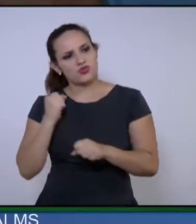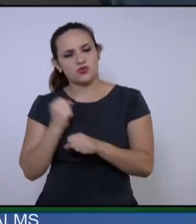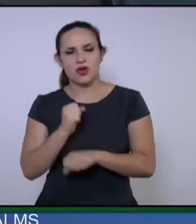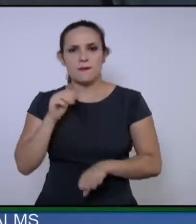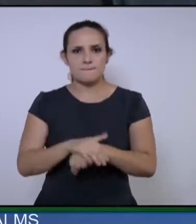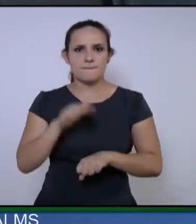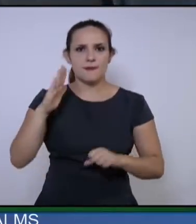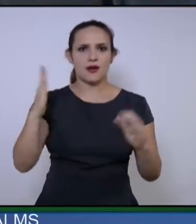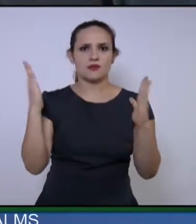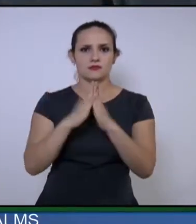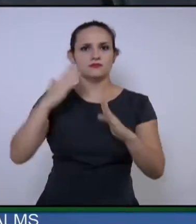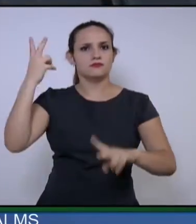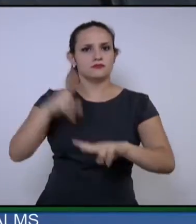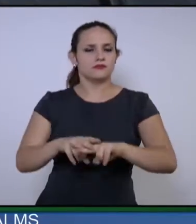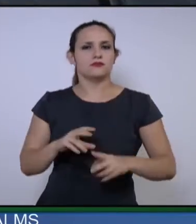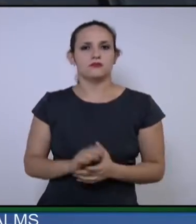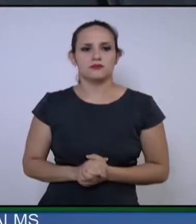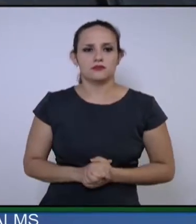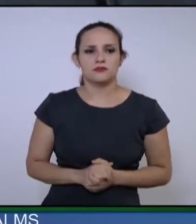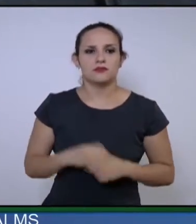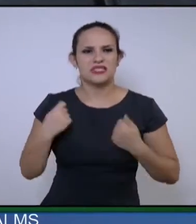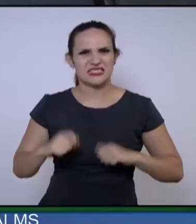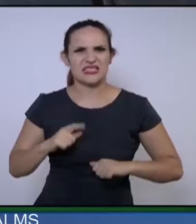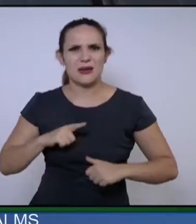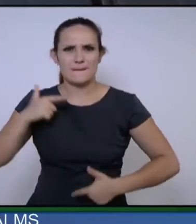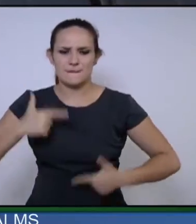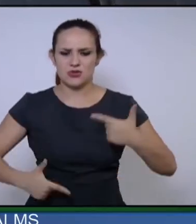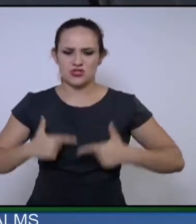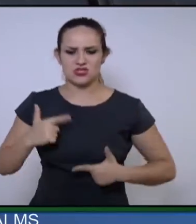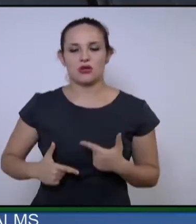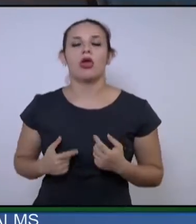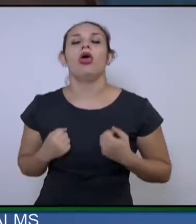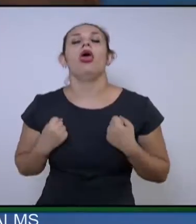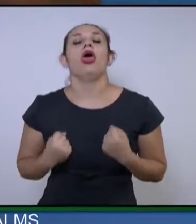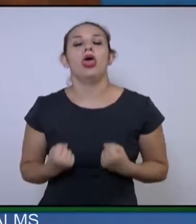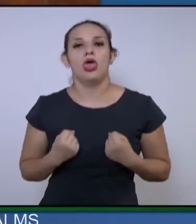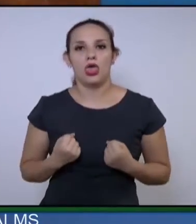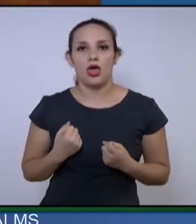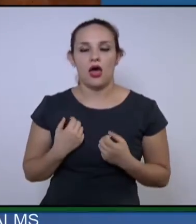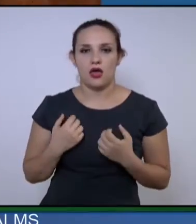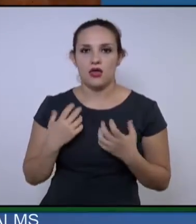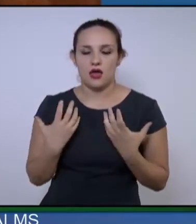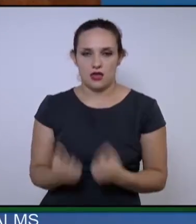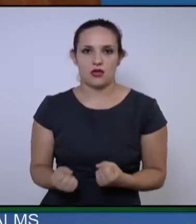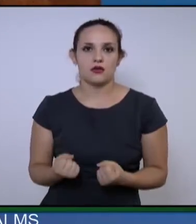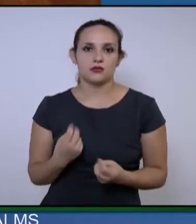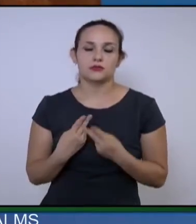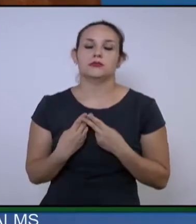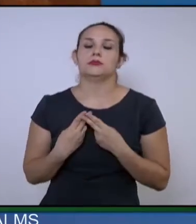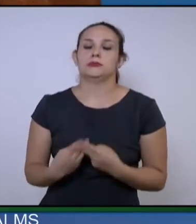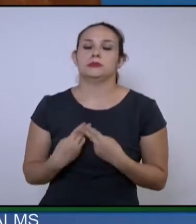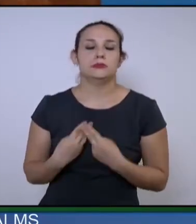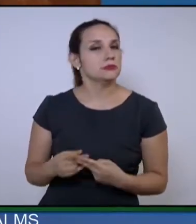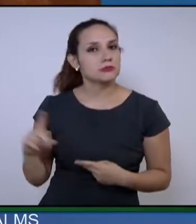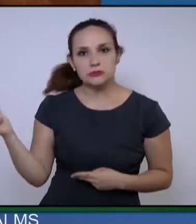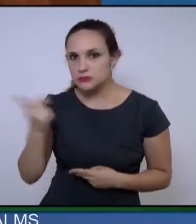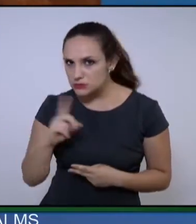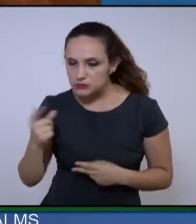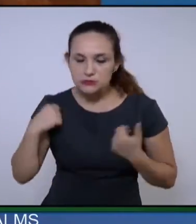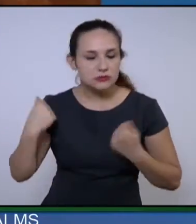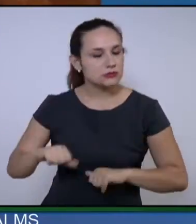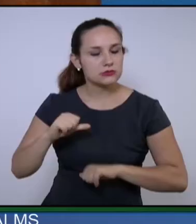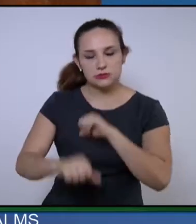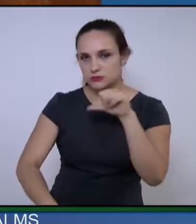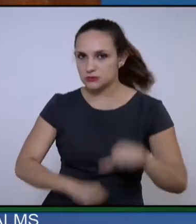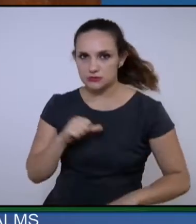precisa de iniciar uma política de tolerância zero. Nós precisamos de travar uma grande discussão de mudança